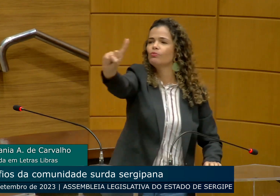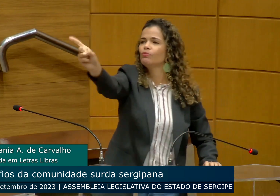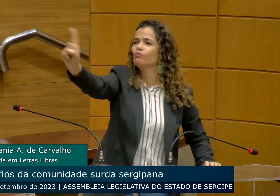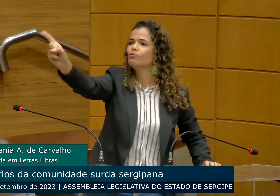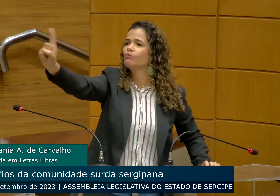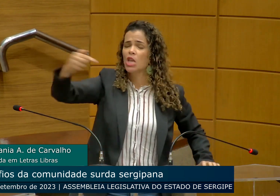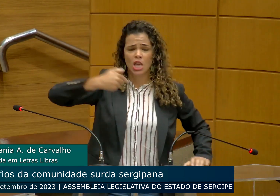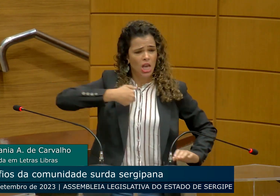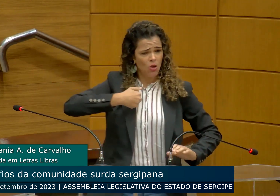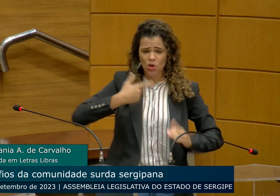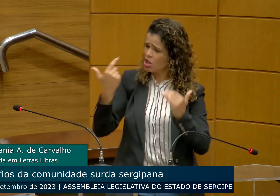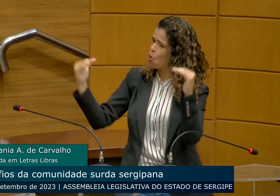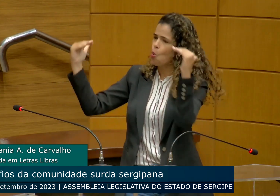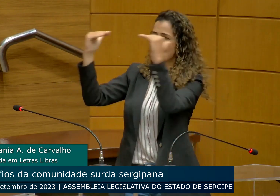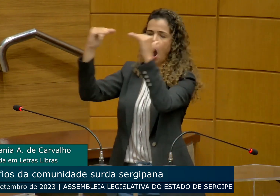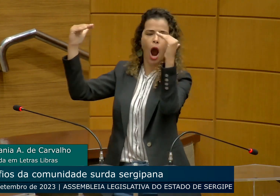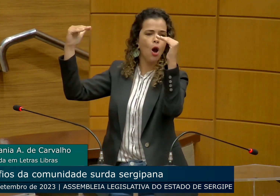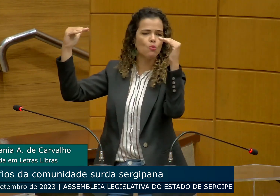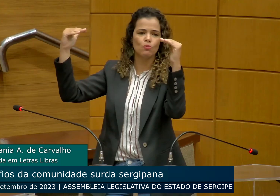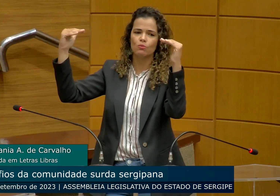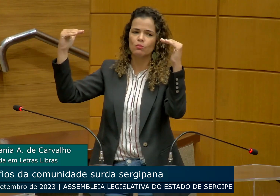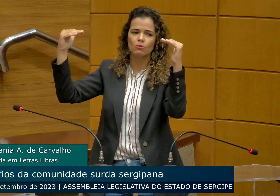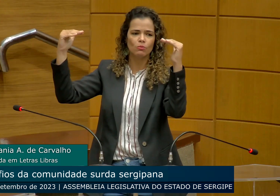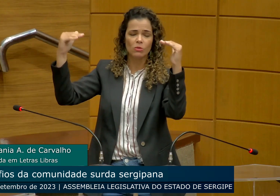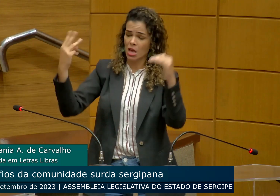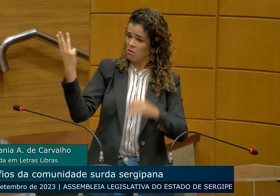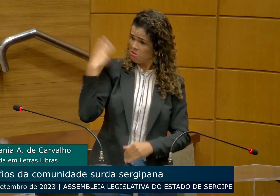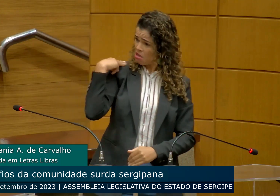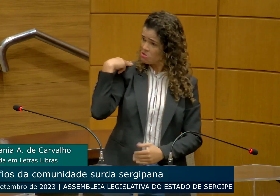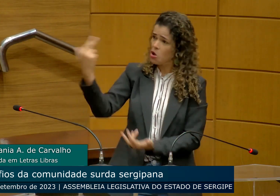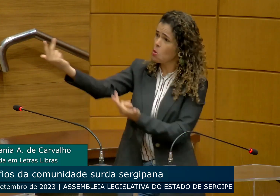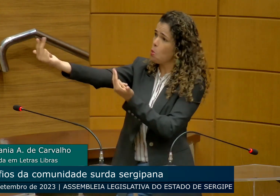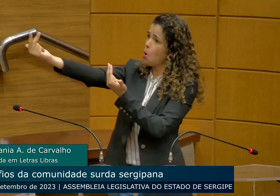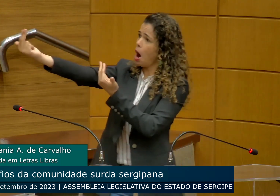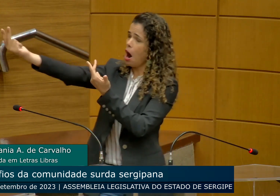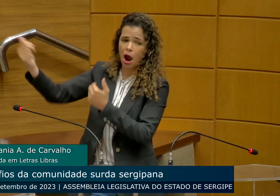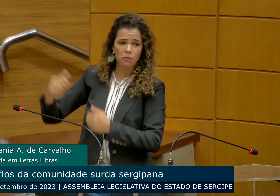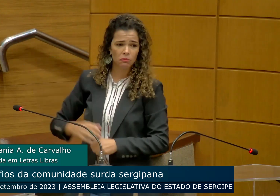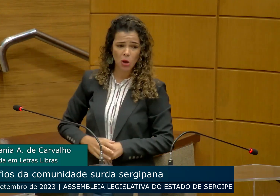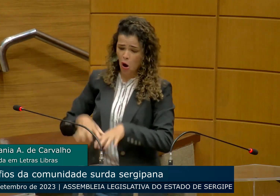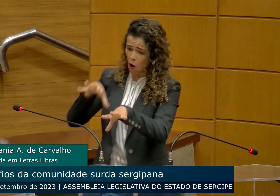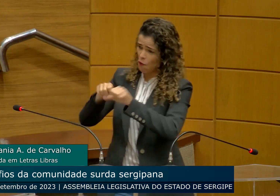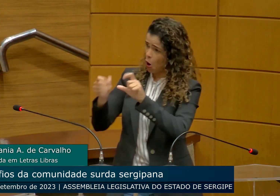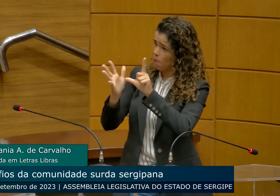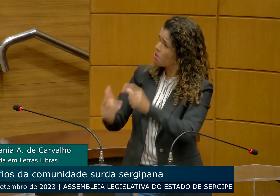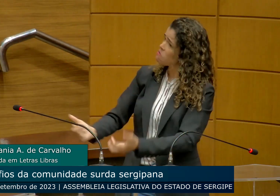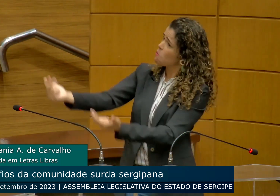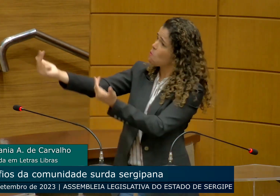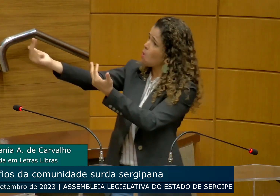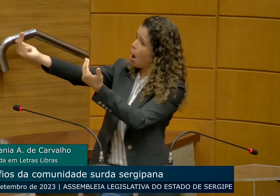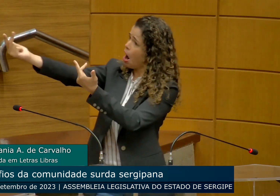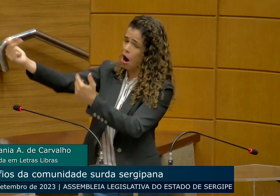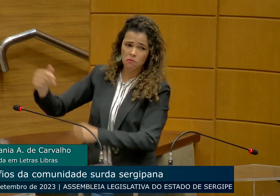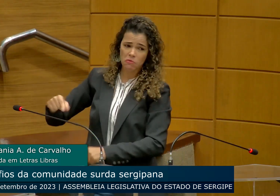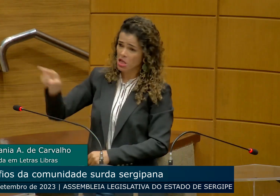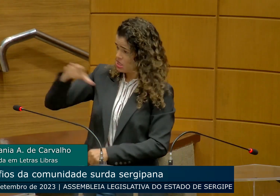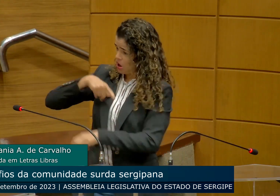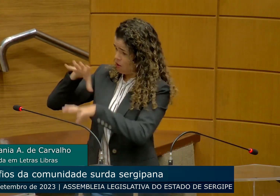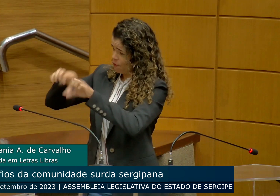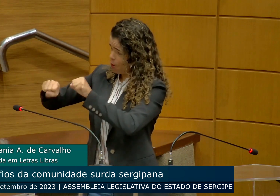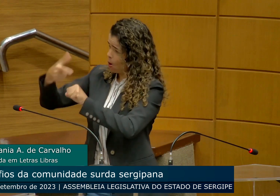mesma função o ouvinte ganhar mais do que eu porque era surdo, não. Se era a mesma função, teria que ser igual.